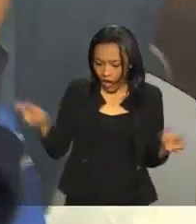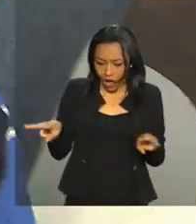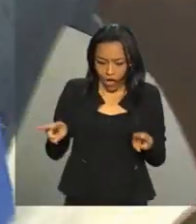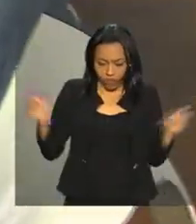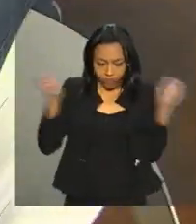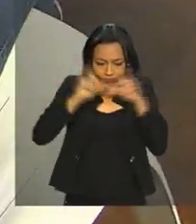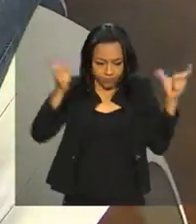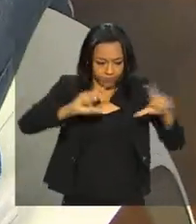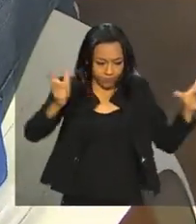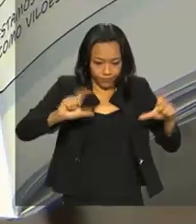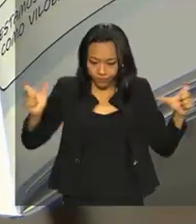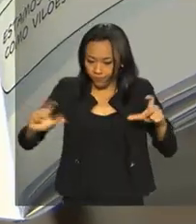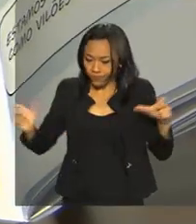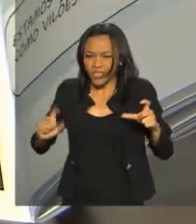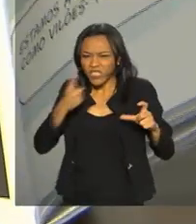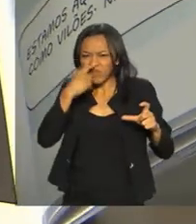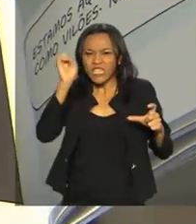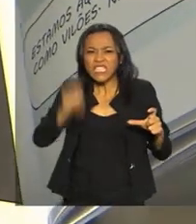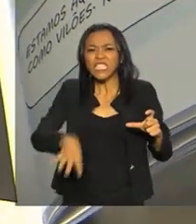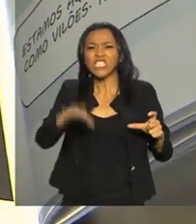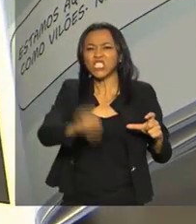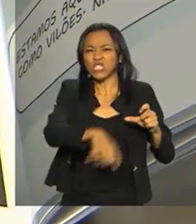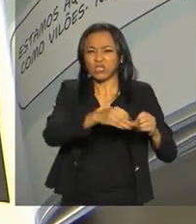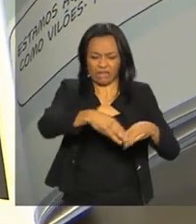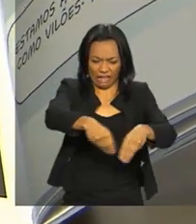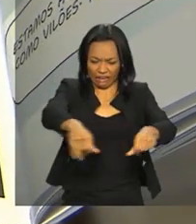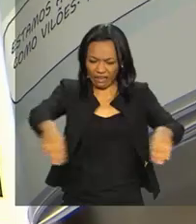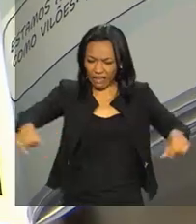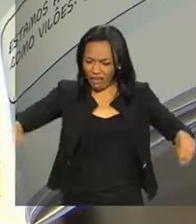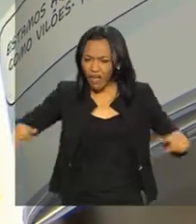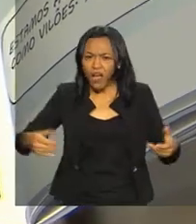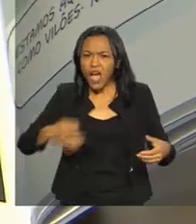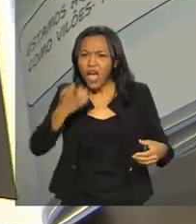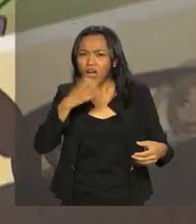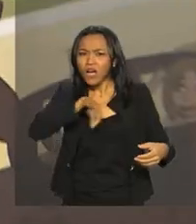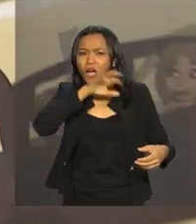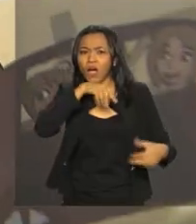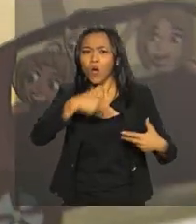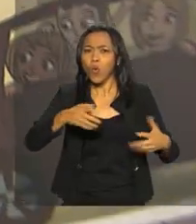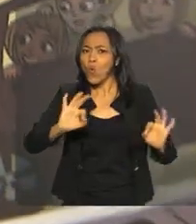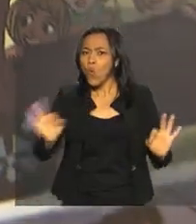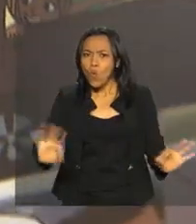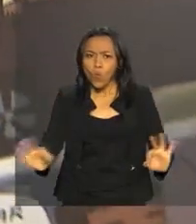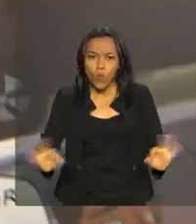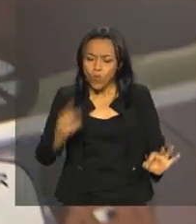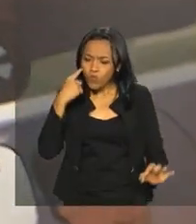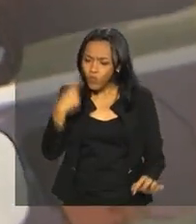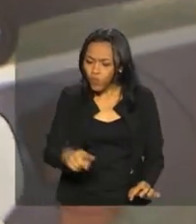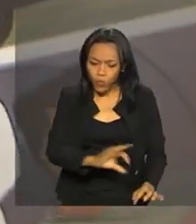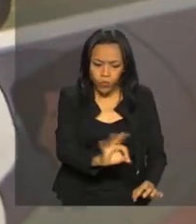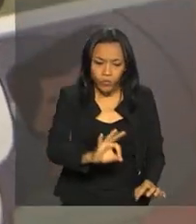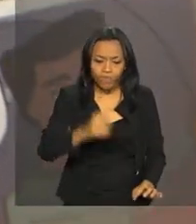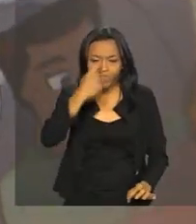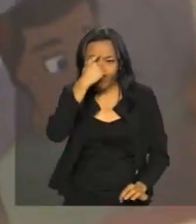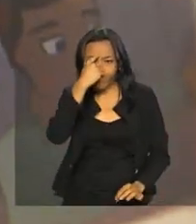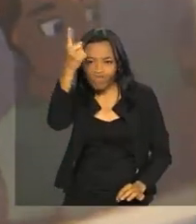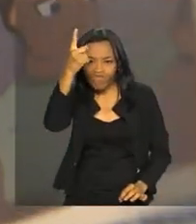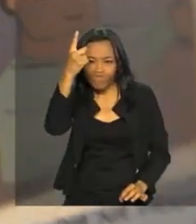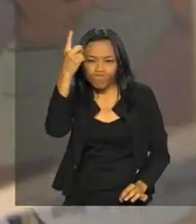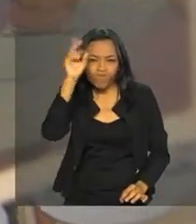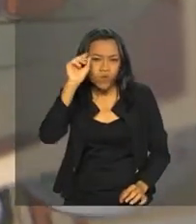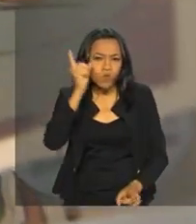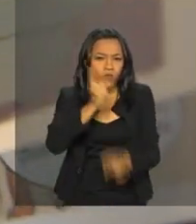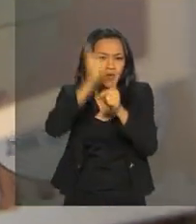de lixo na areia e com o fato de não ter encontrado um animal sequer na praia, Mariana inicia uma aventura para descobrir o